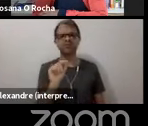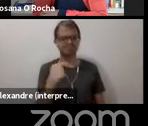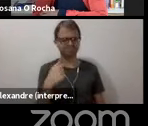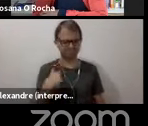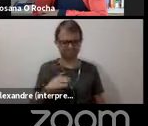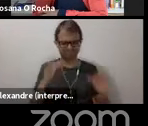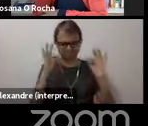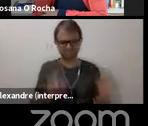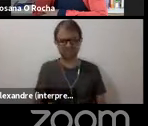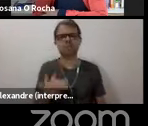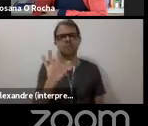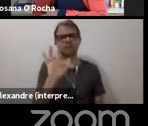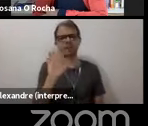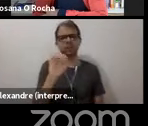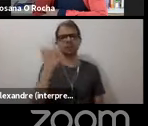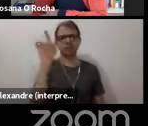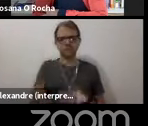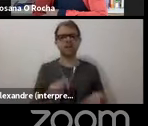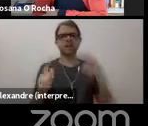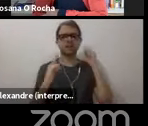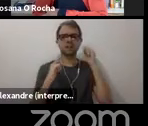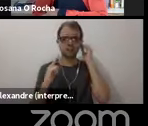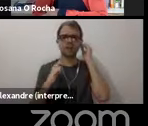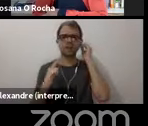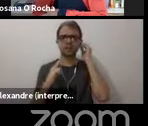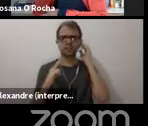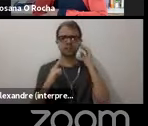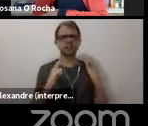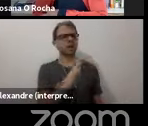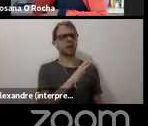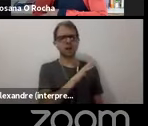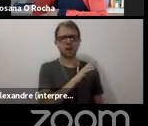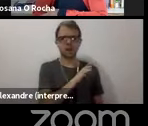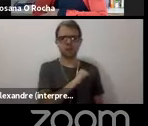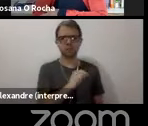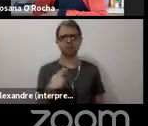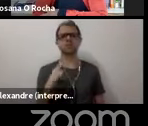novo jeito, mas tem muito amor ali também.